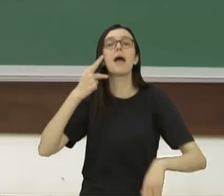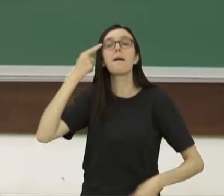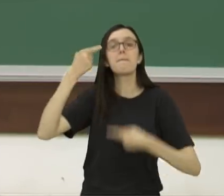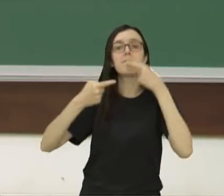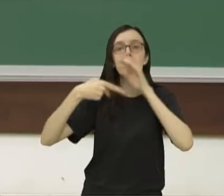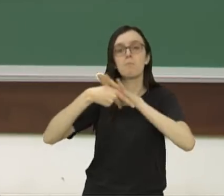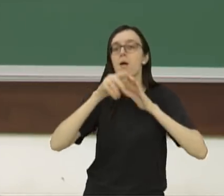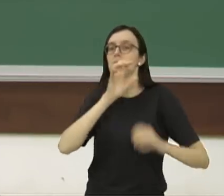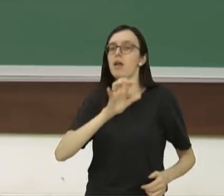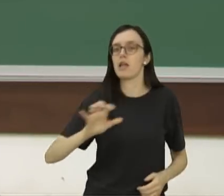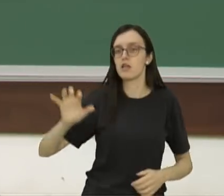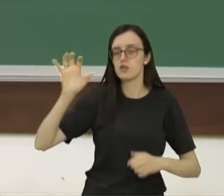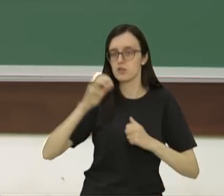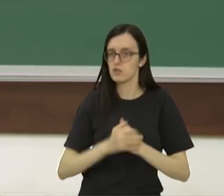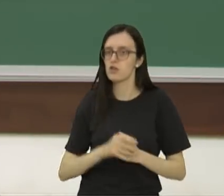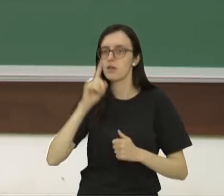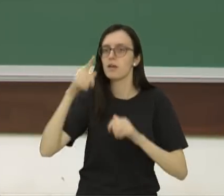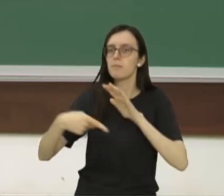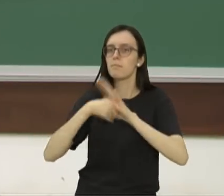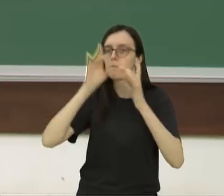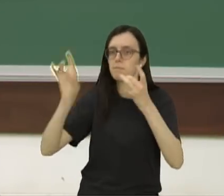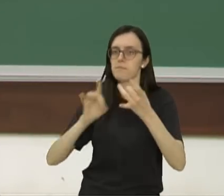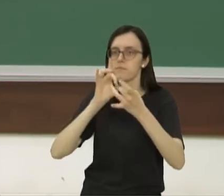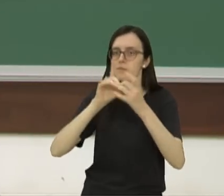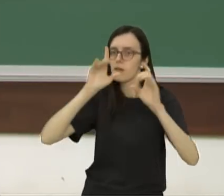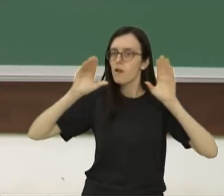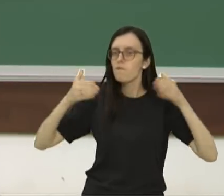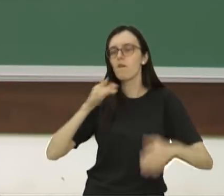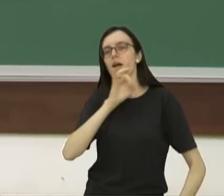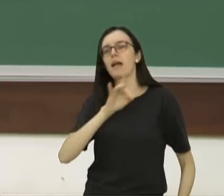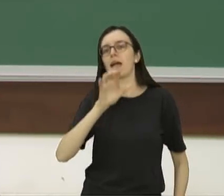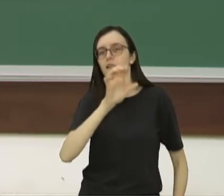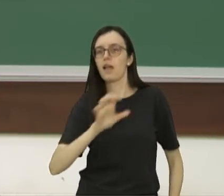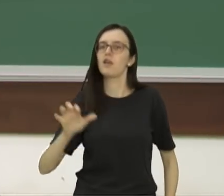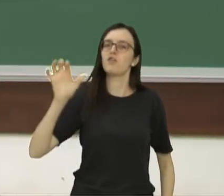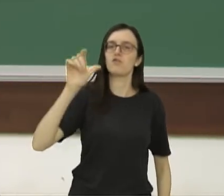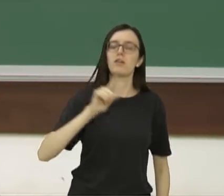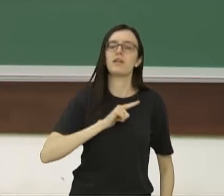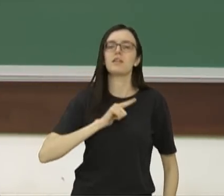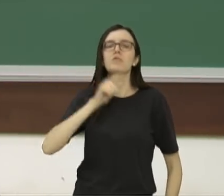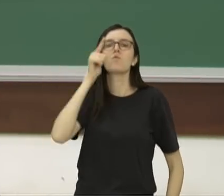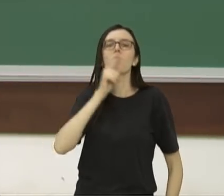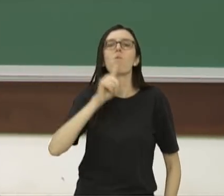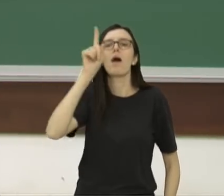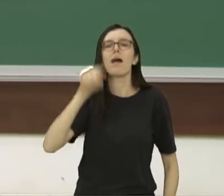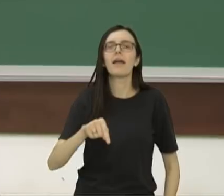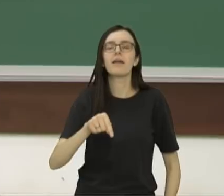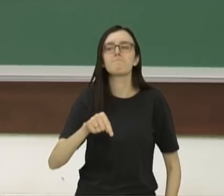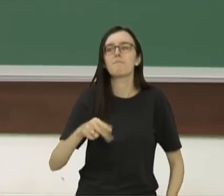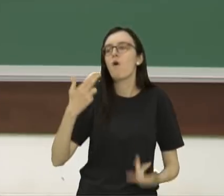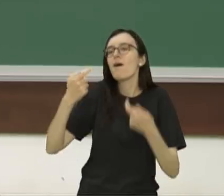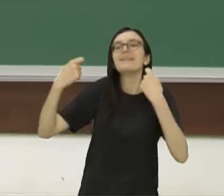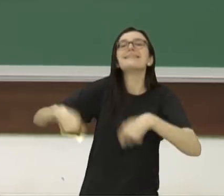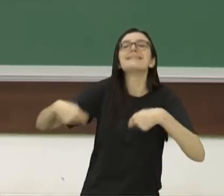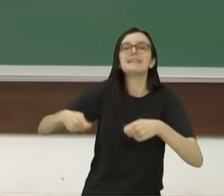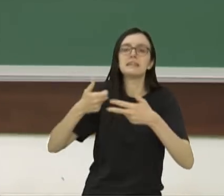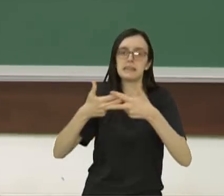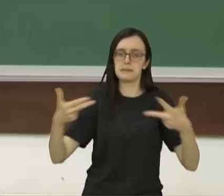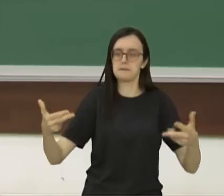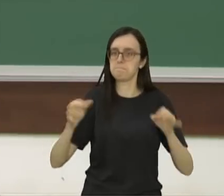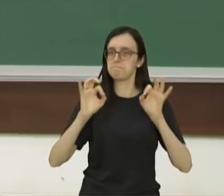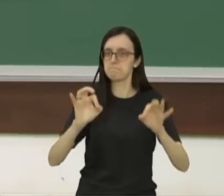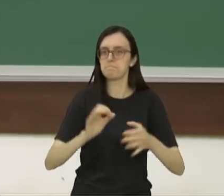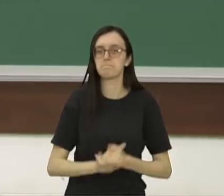políticas regionais, políticas específicas para cada região, que aí vai atender ali as necessidades,